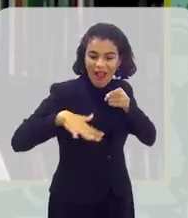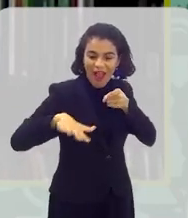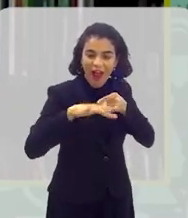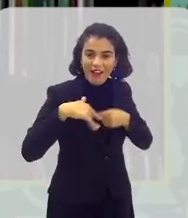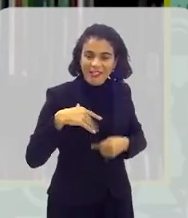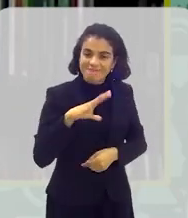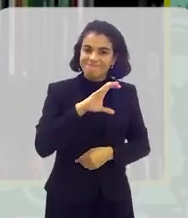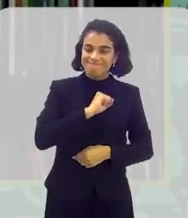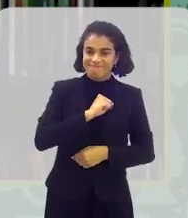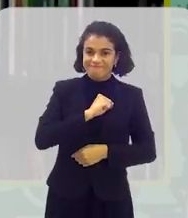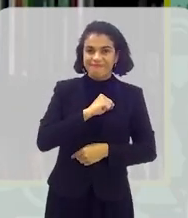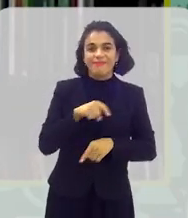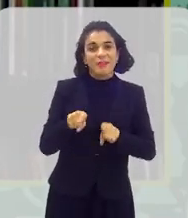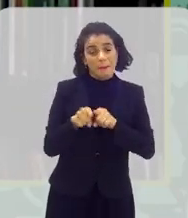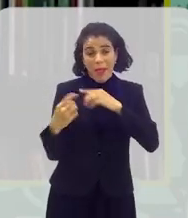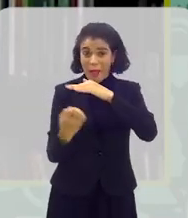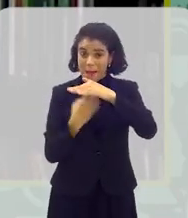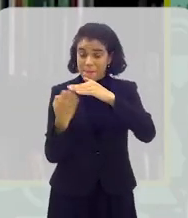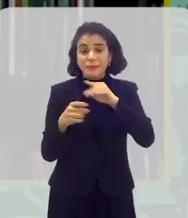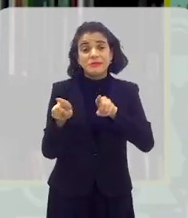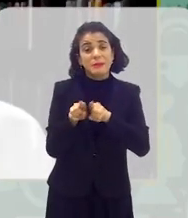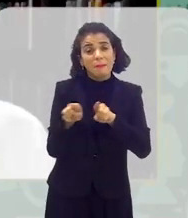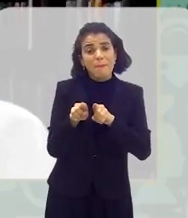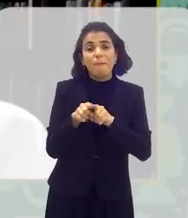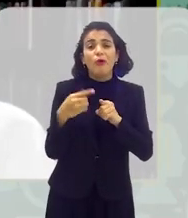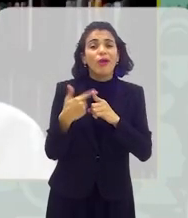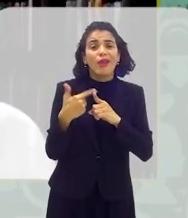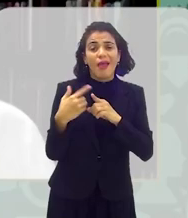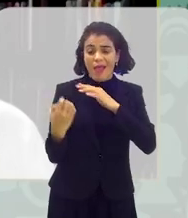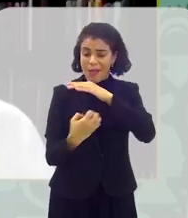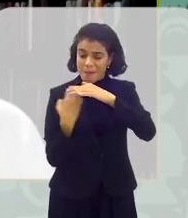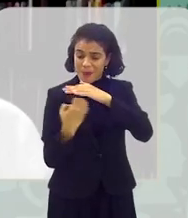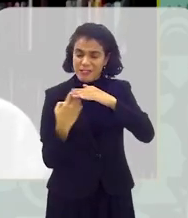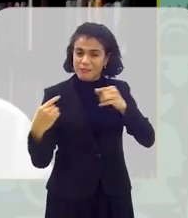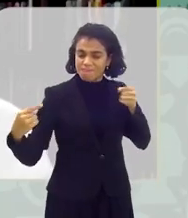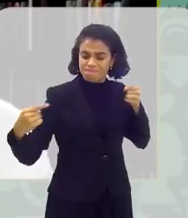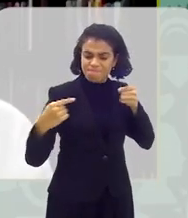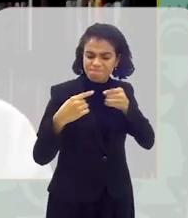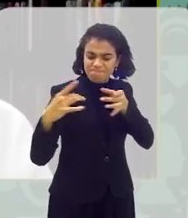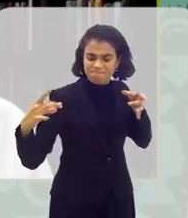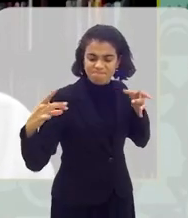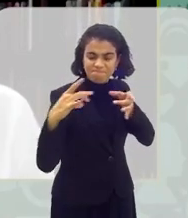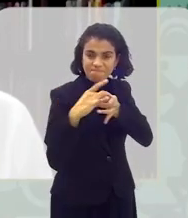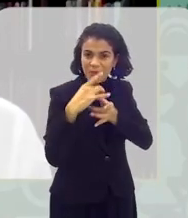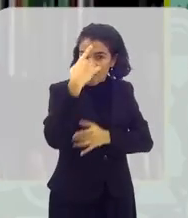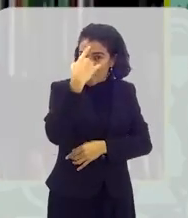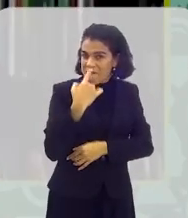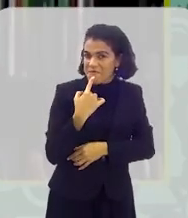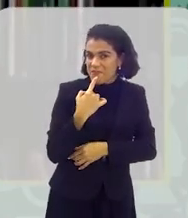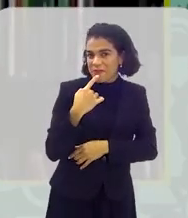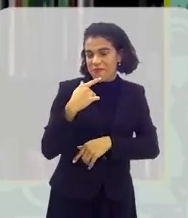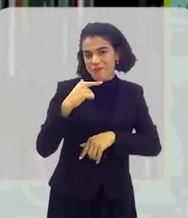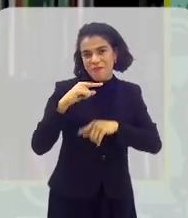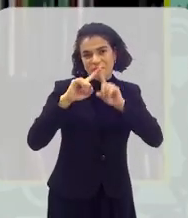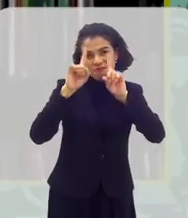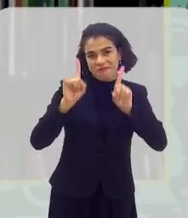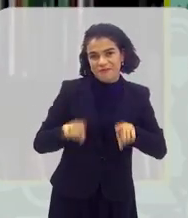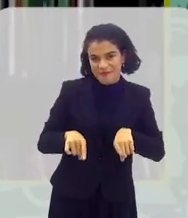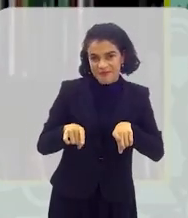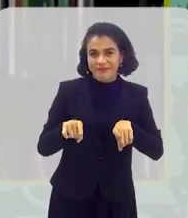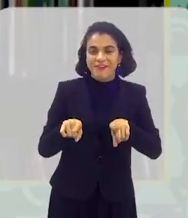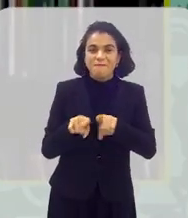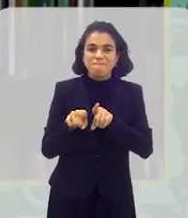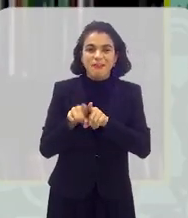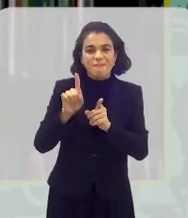se identificar ganha a empresa porque vai receber um candidato alinhado a sua cultura a seu processo a sua